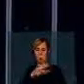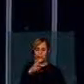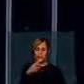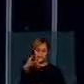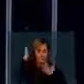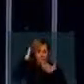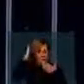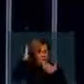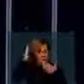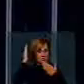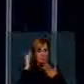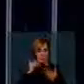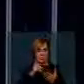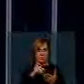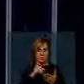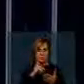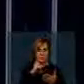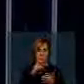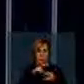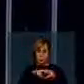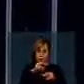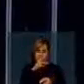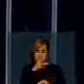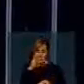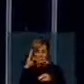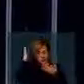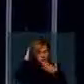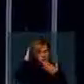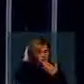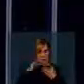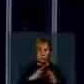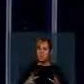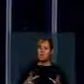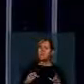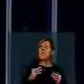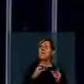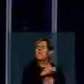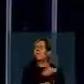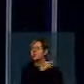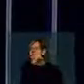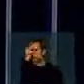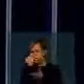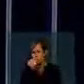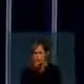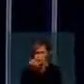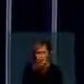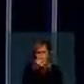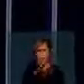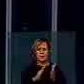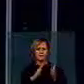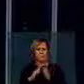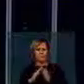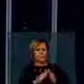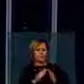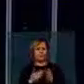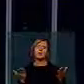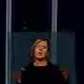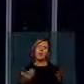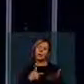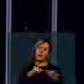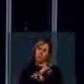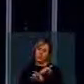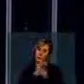estão desalojando 6 mil pessoas das suas terras e das suas casas. E, senhor presidente, o que eu venho aqui de